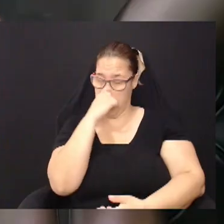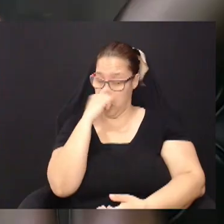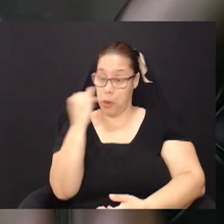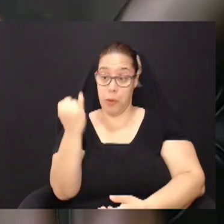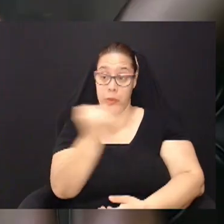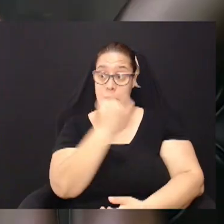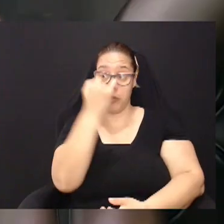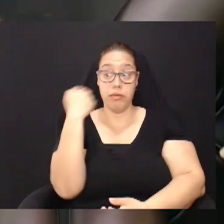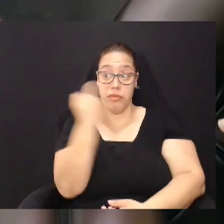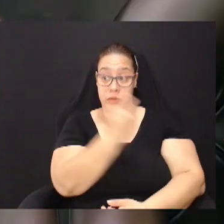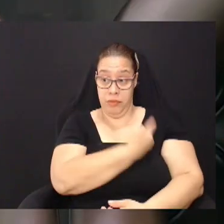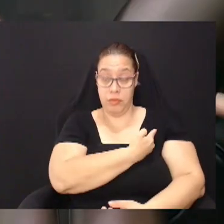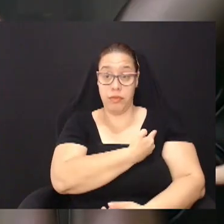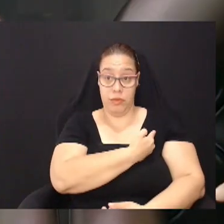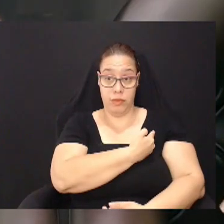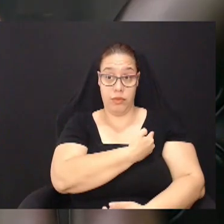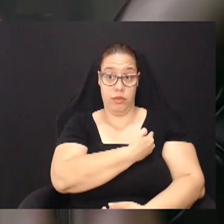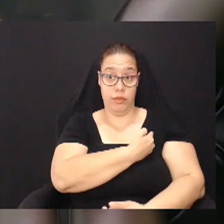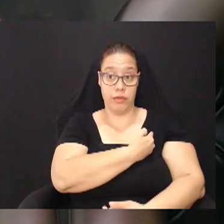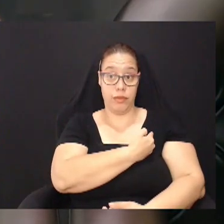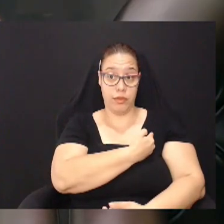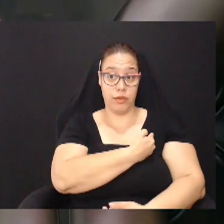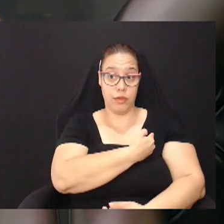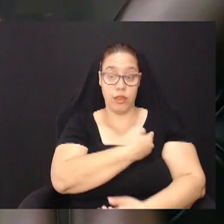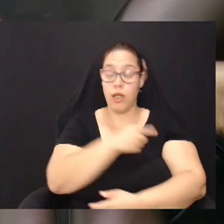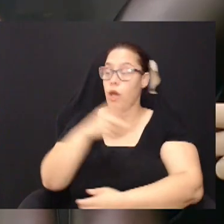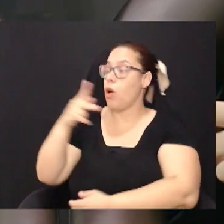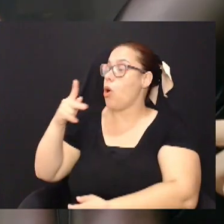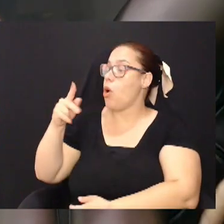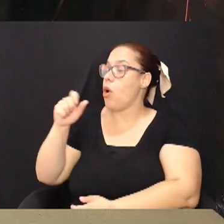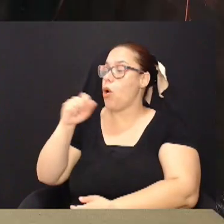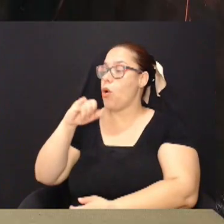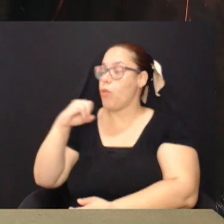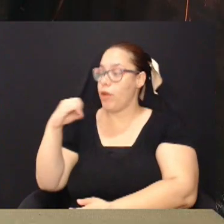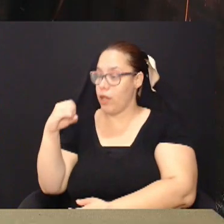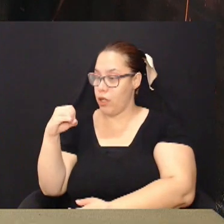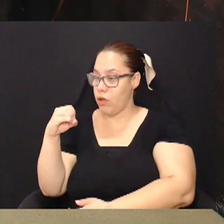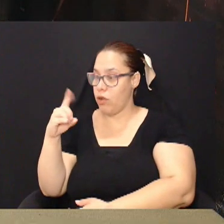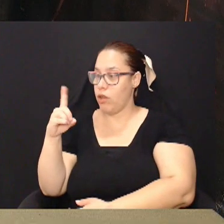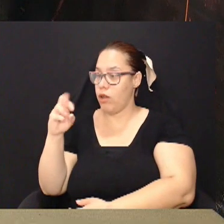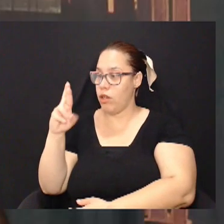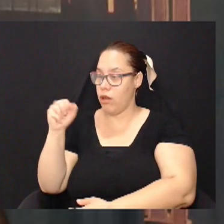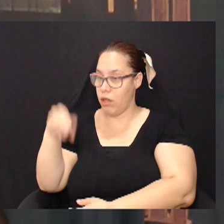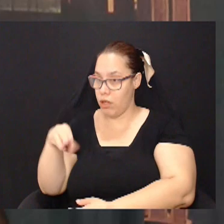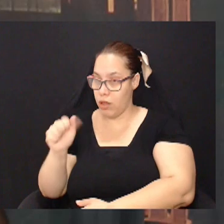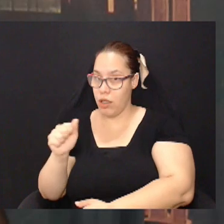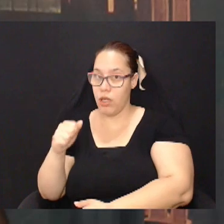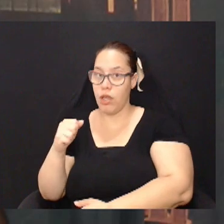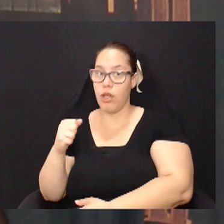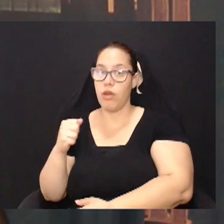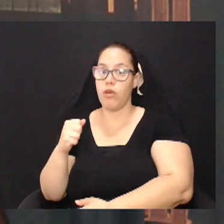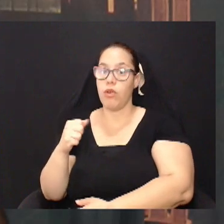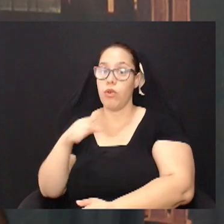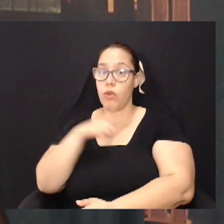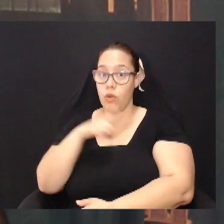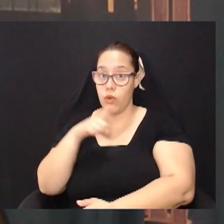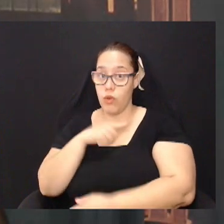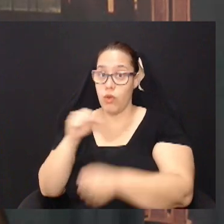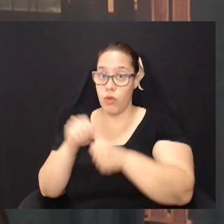né, Jana? O psicodrama, eu tive acesso ao psicodrama como estratégia quando eu estava fazendo a minha pós em